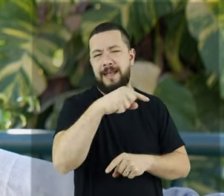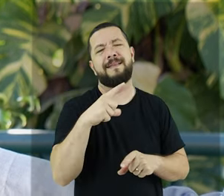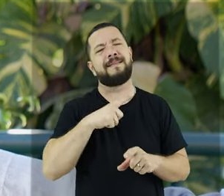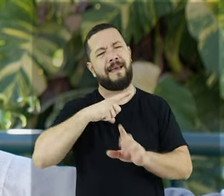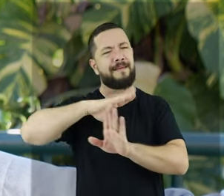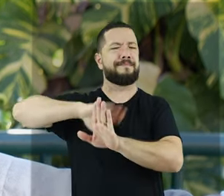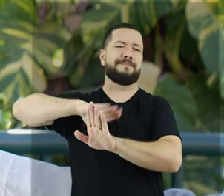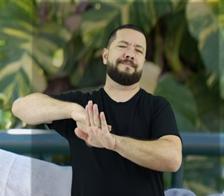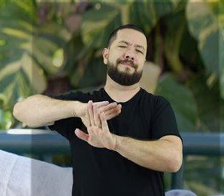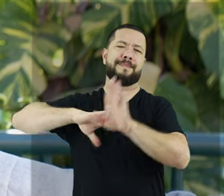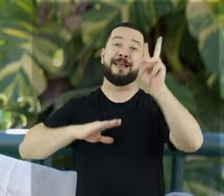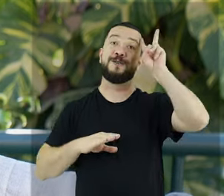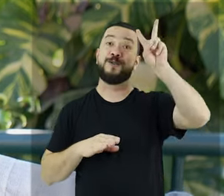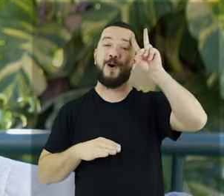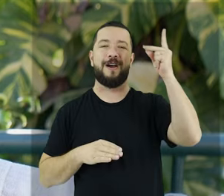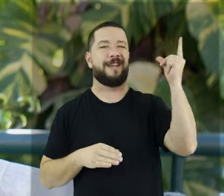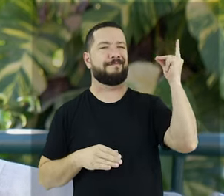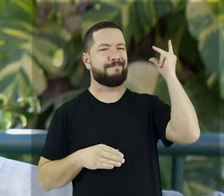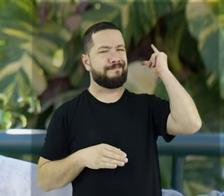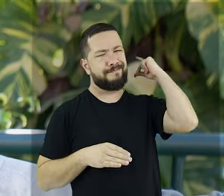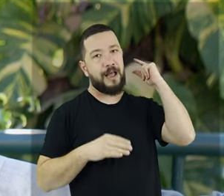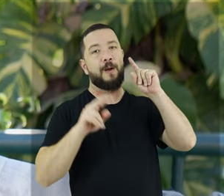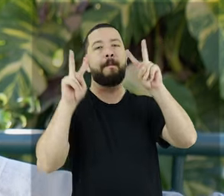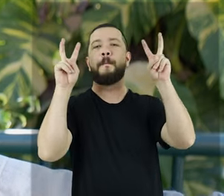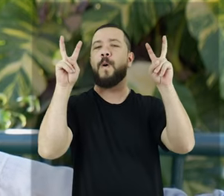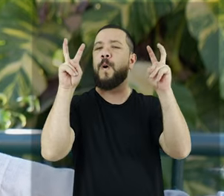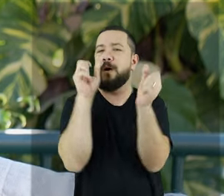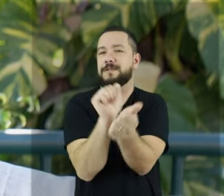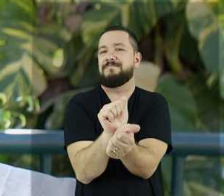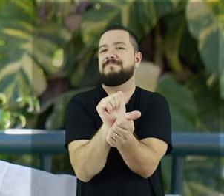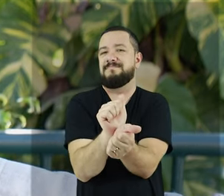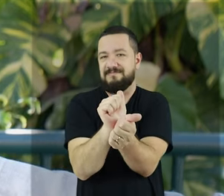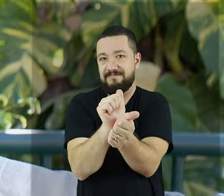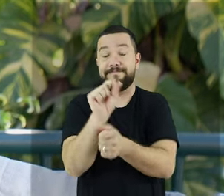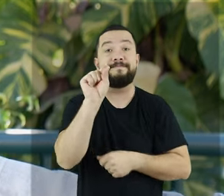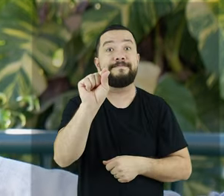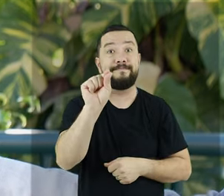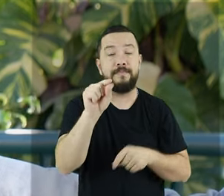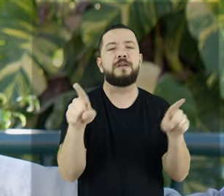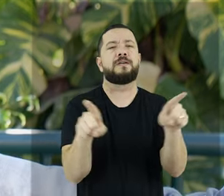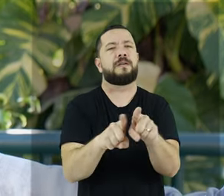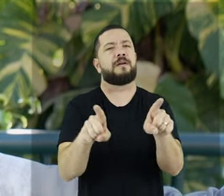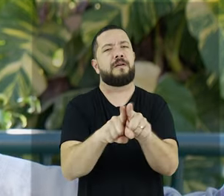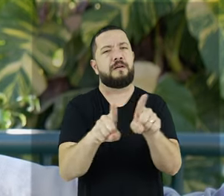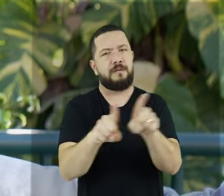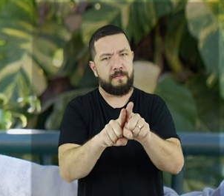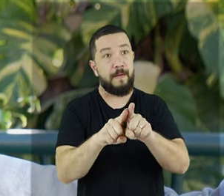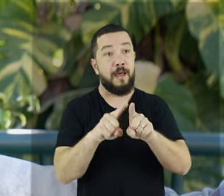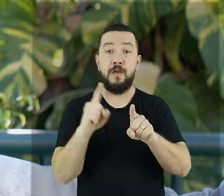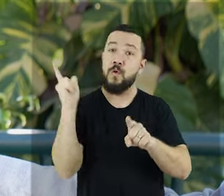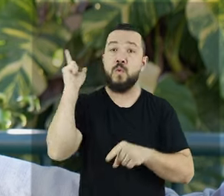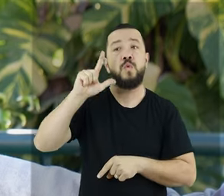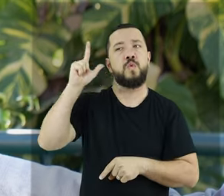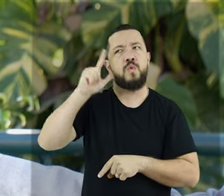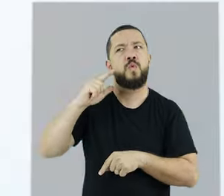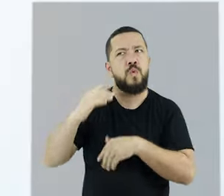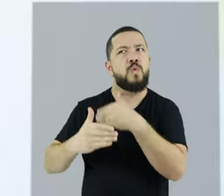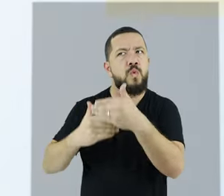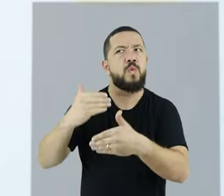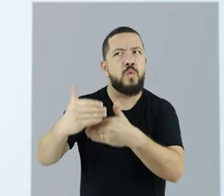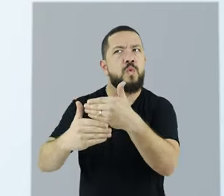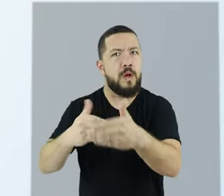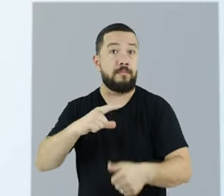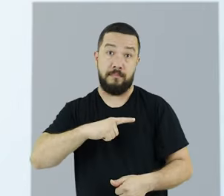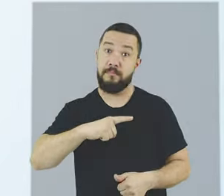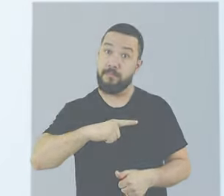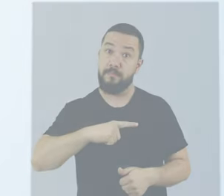estruturais, históricas, que tem muito a ver com a escravidão também, mas tem havido alguns avanços.